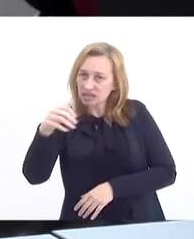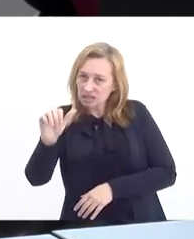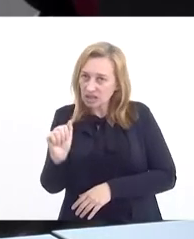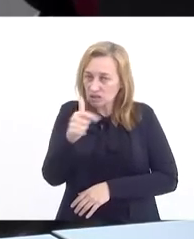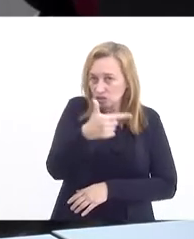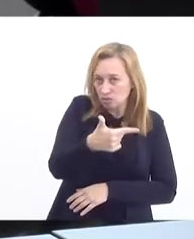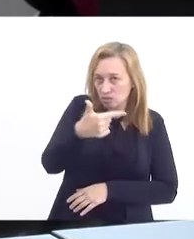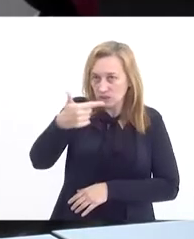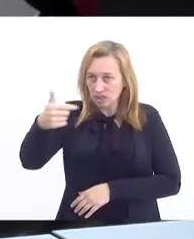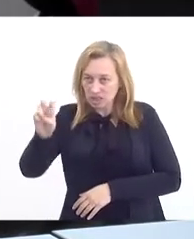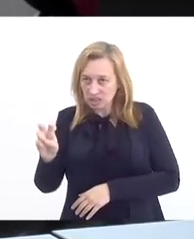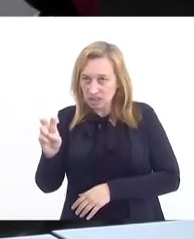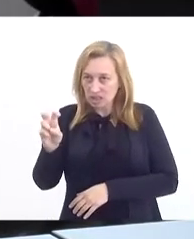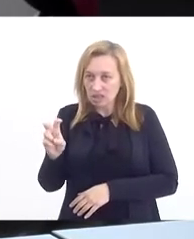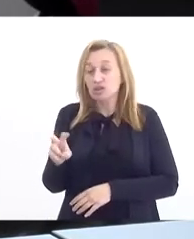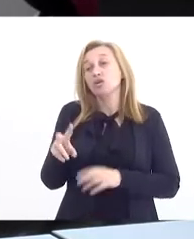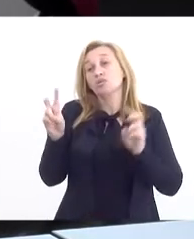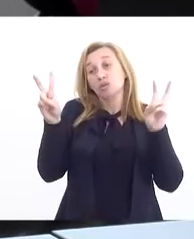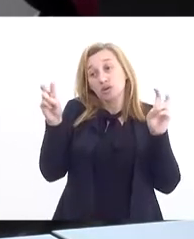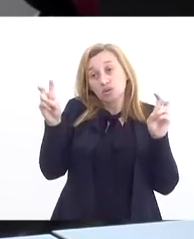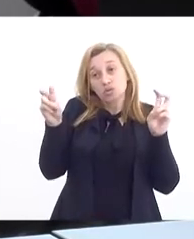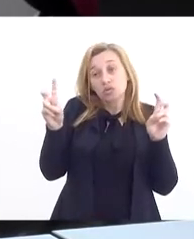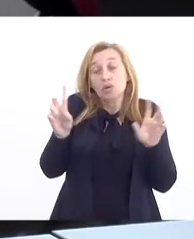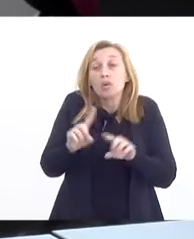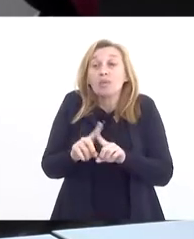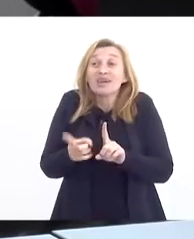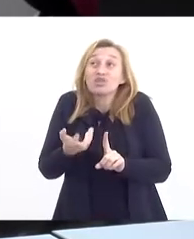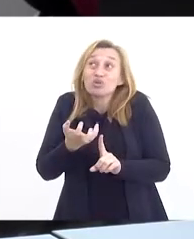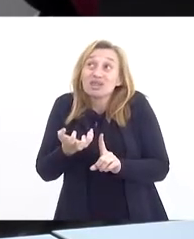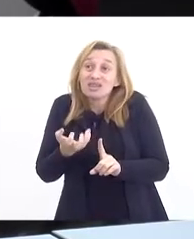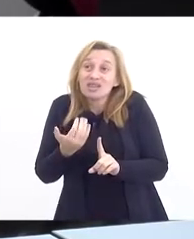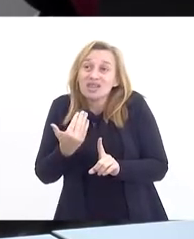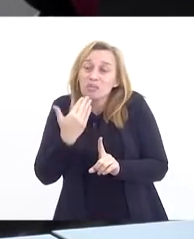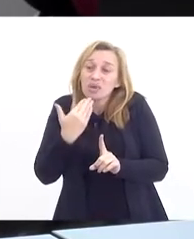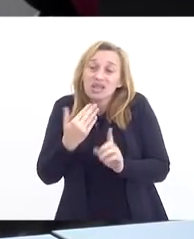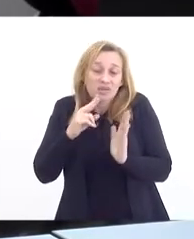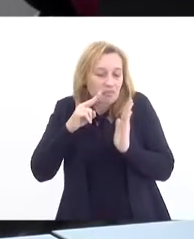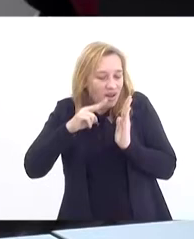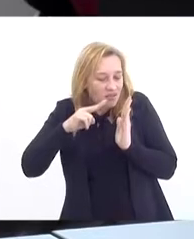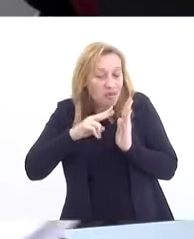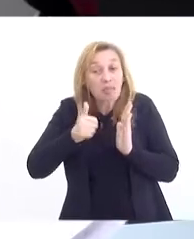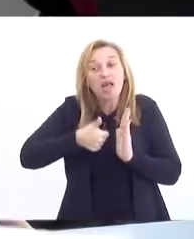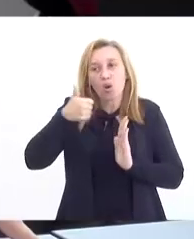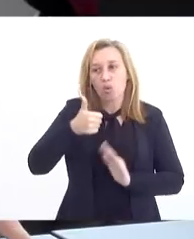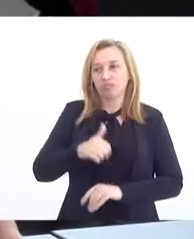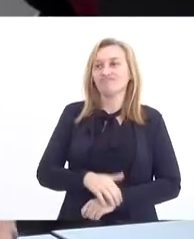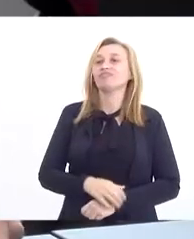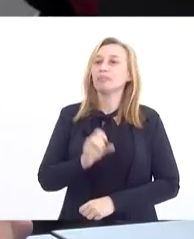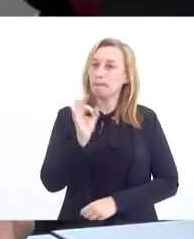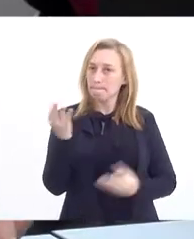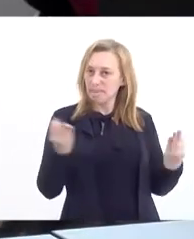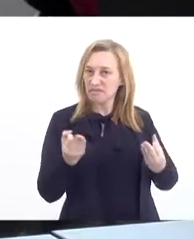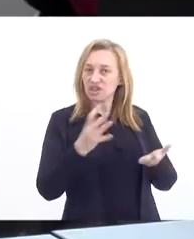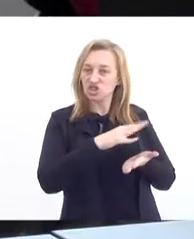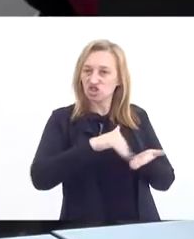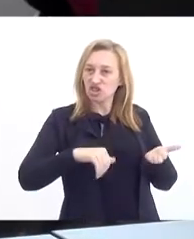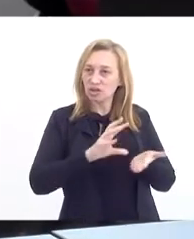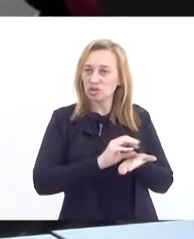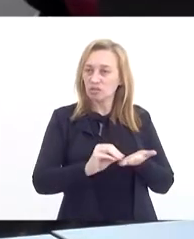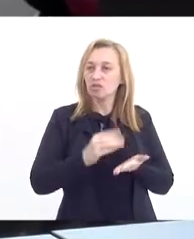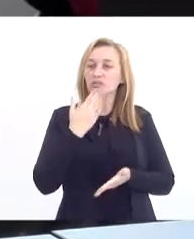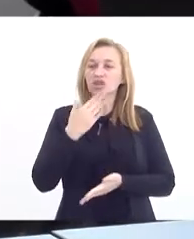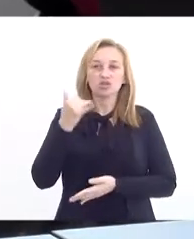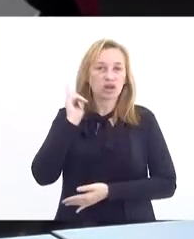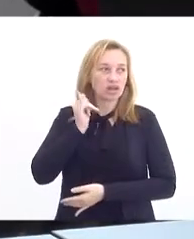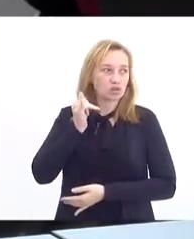de 2015 sobre a matéria, mas eu queria dar uma reexaminada nisso. Perfeito. Retirar de pauta pedido do relator